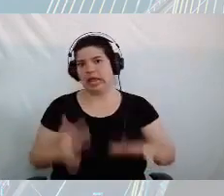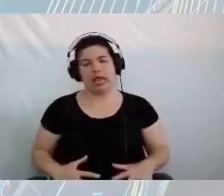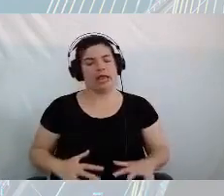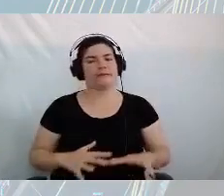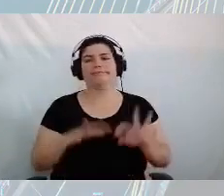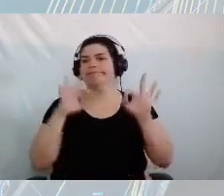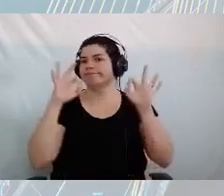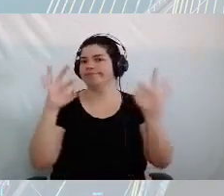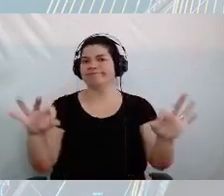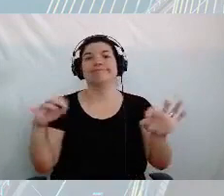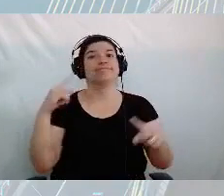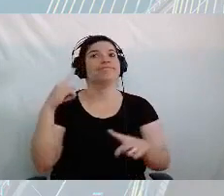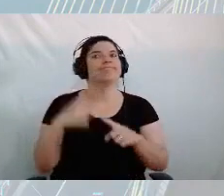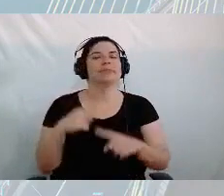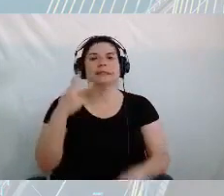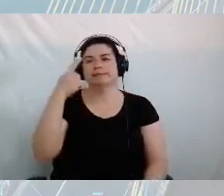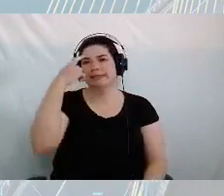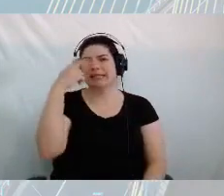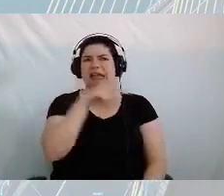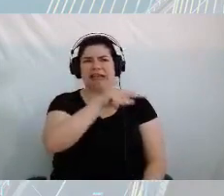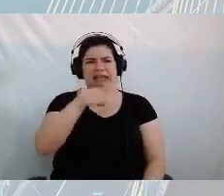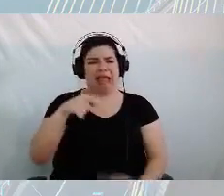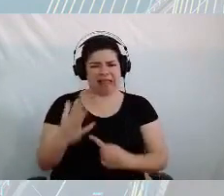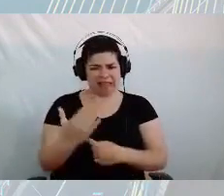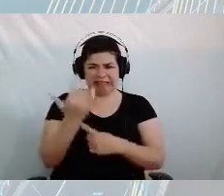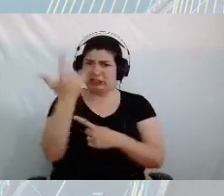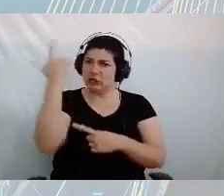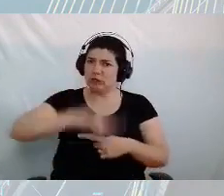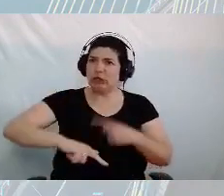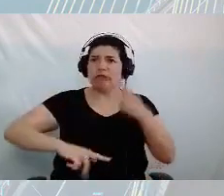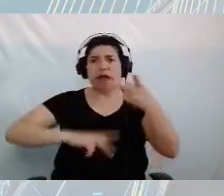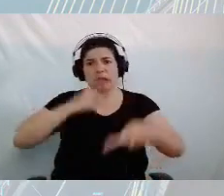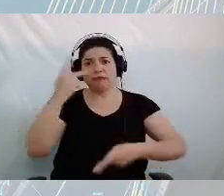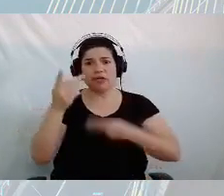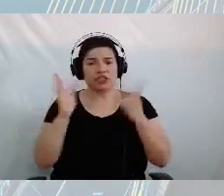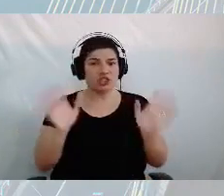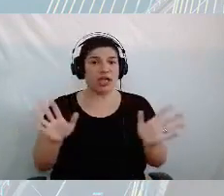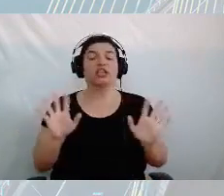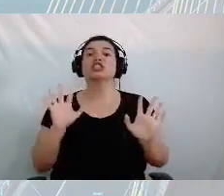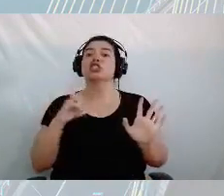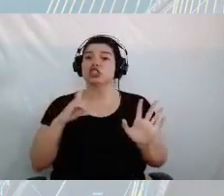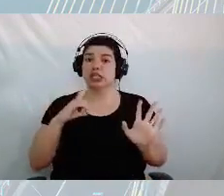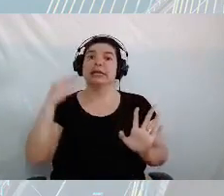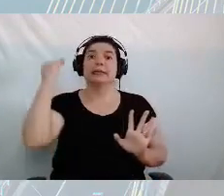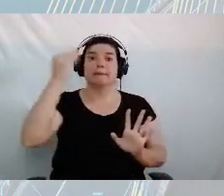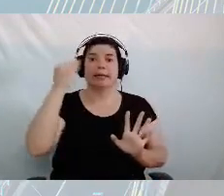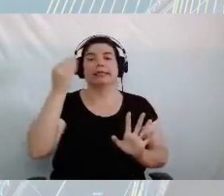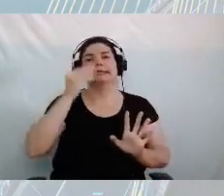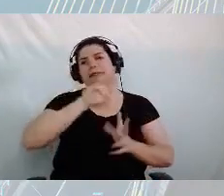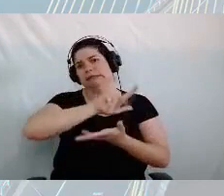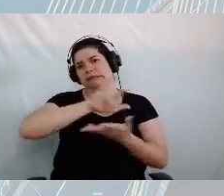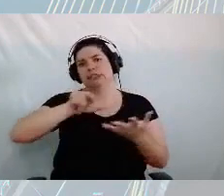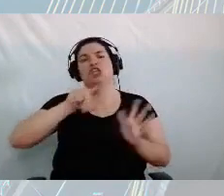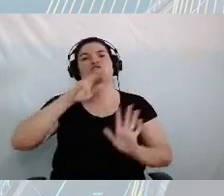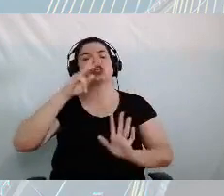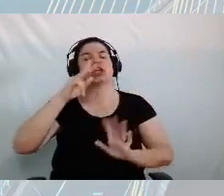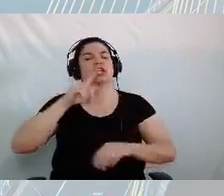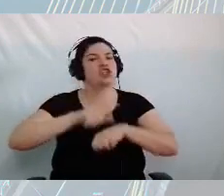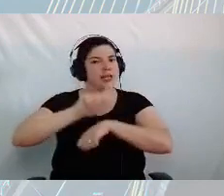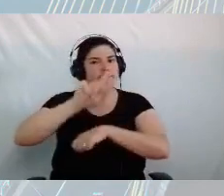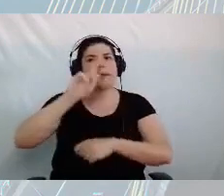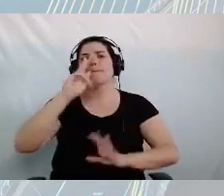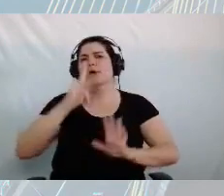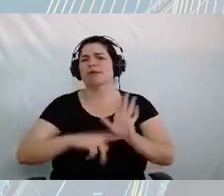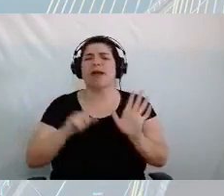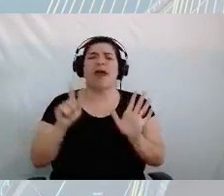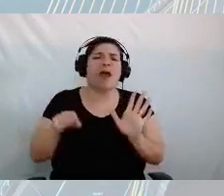lá vem esse povo de tecnologia de novo. A gente já tinha tido várias experiências com gerenciamento de projeto, e é sempre essa coisa demorada, um